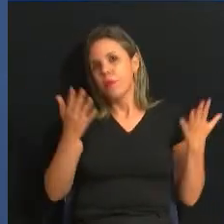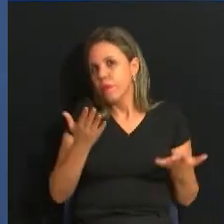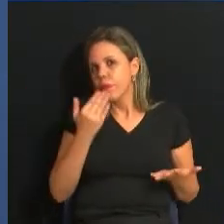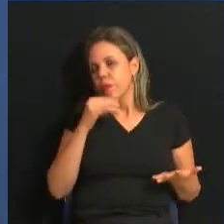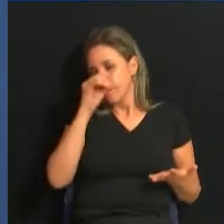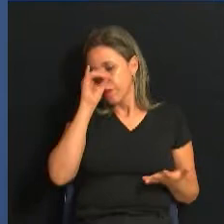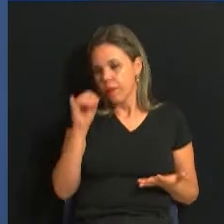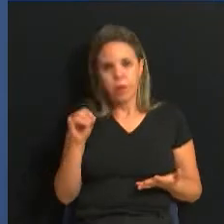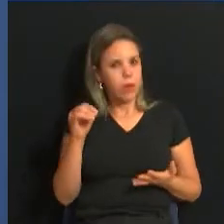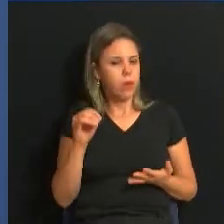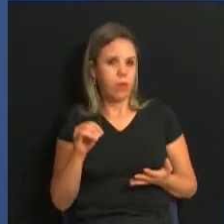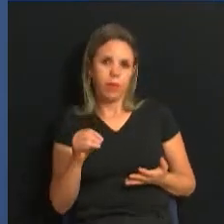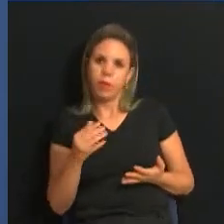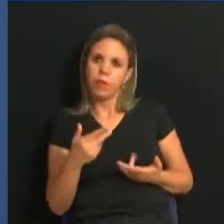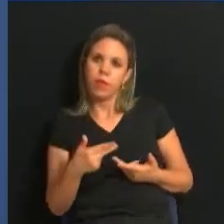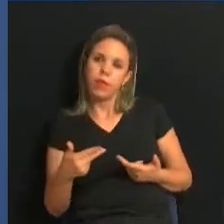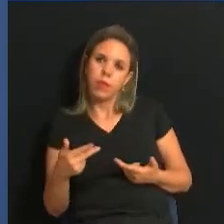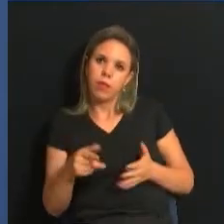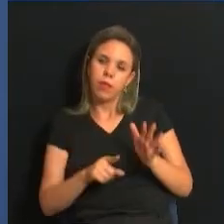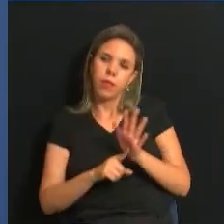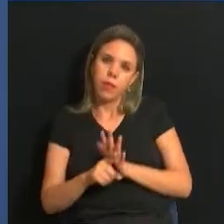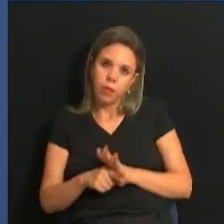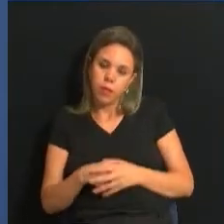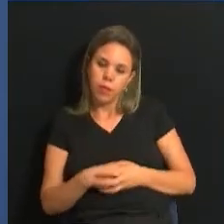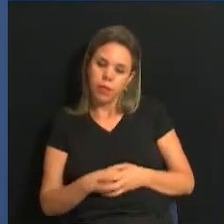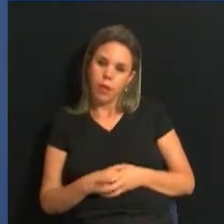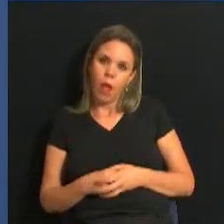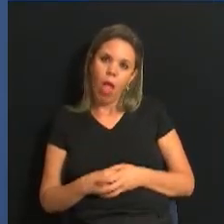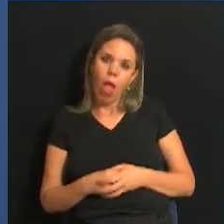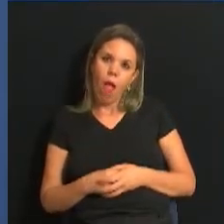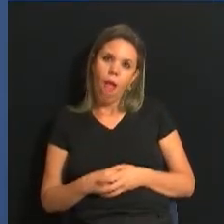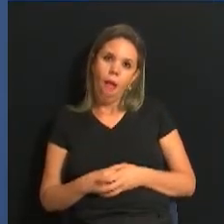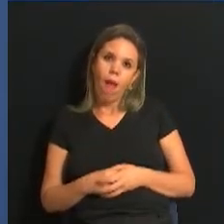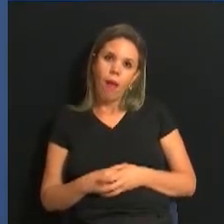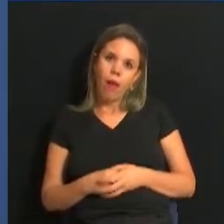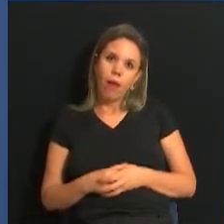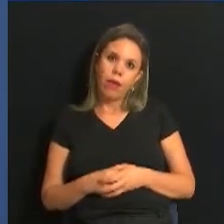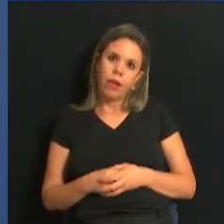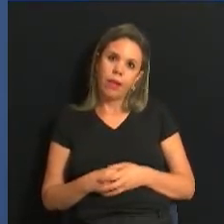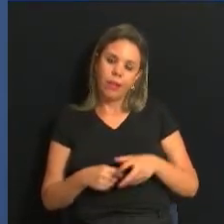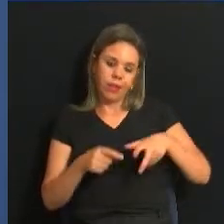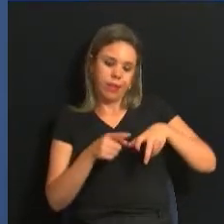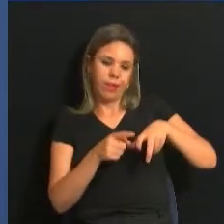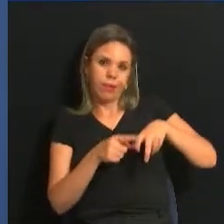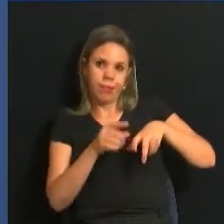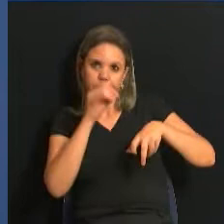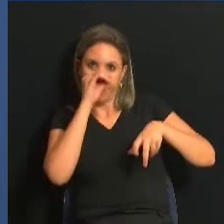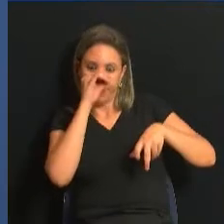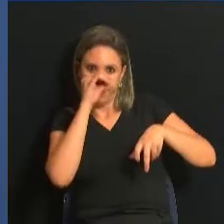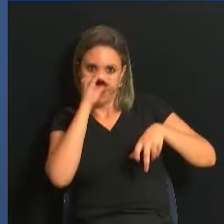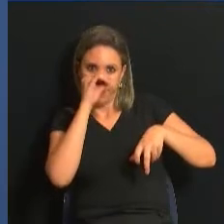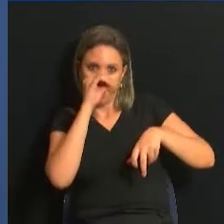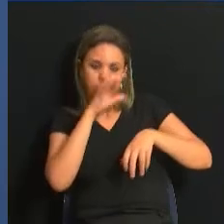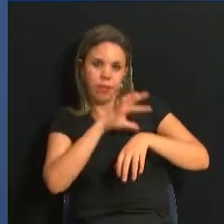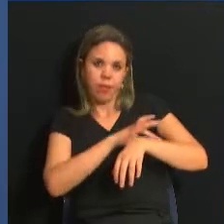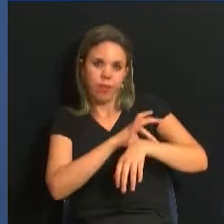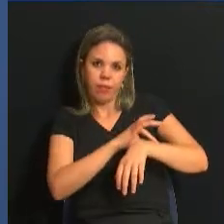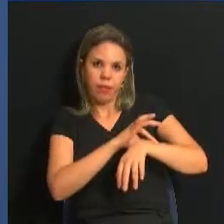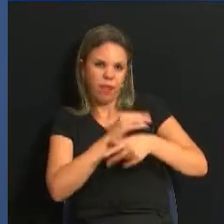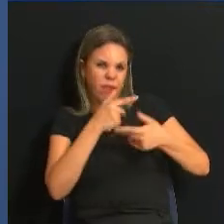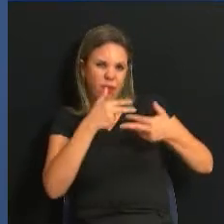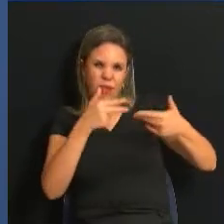nós temos aí, segundo os organizadores, olha, joelho de porco, leitão pururuca, torresmo, torresmo de